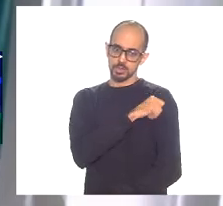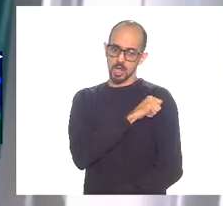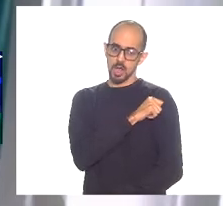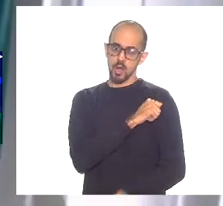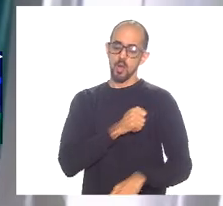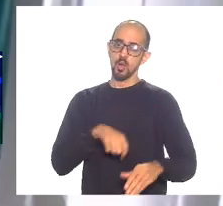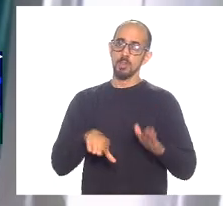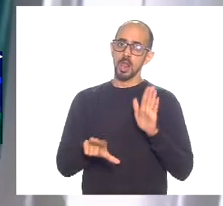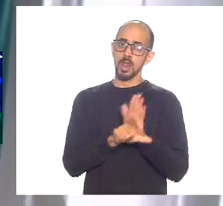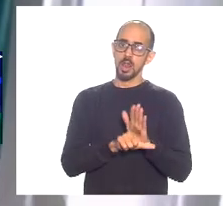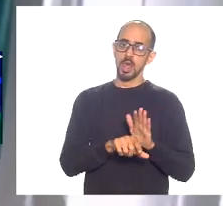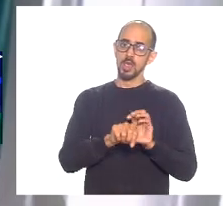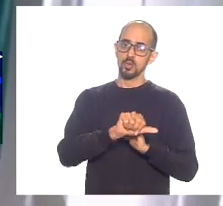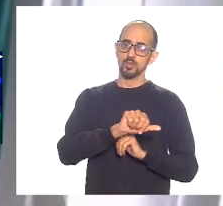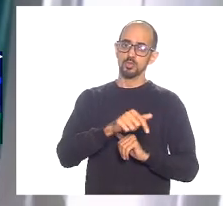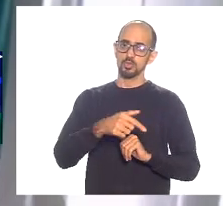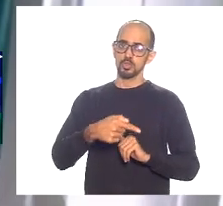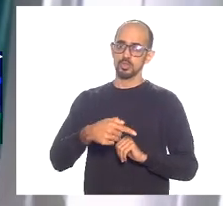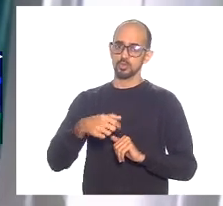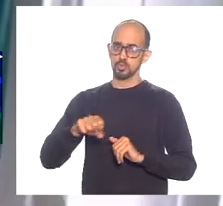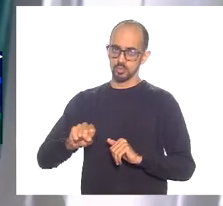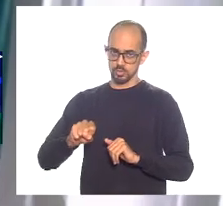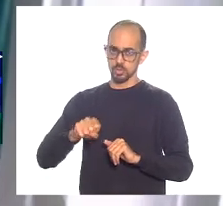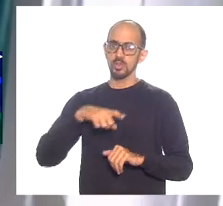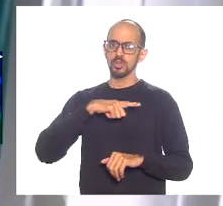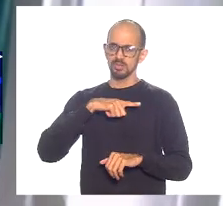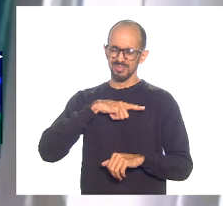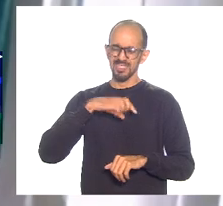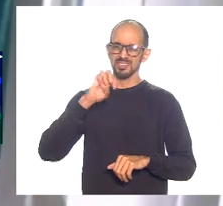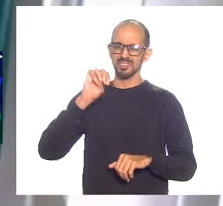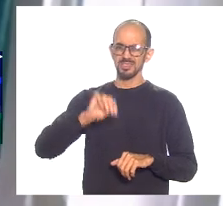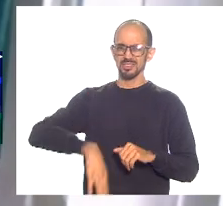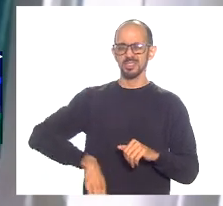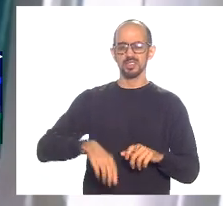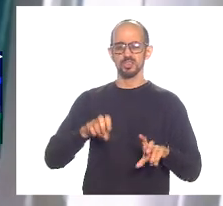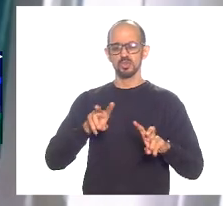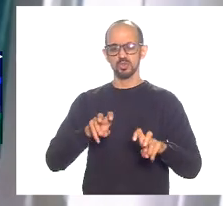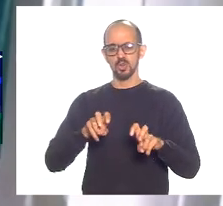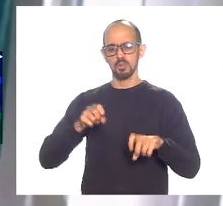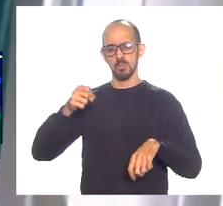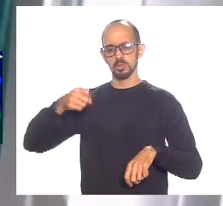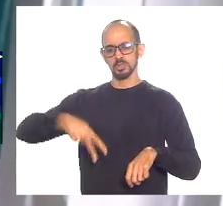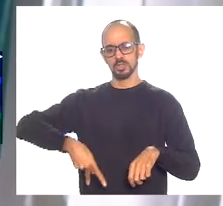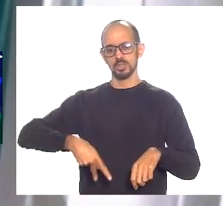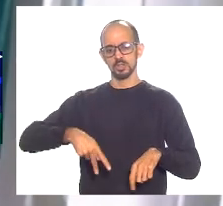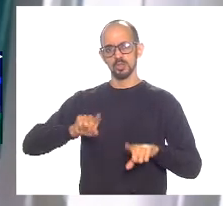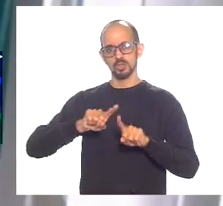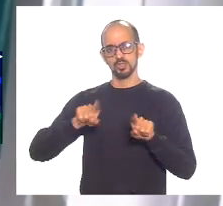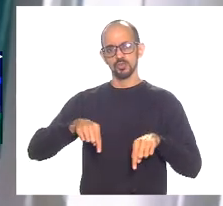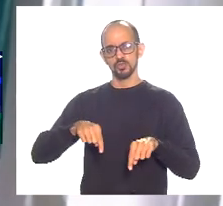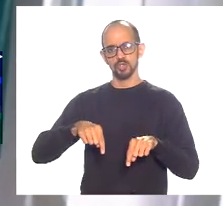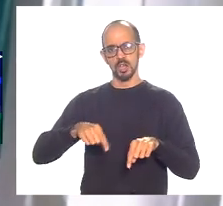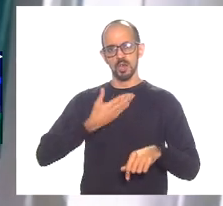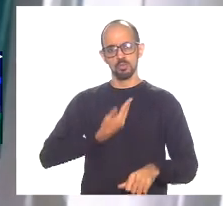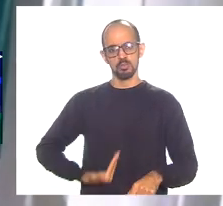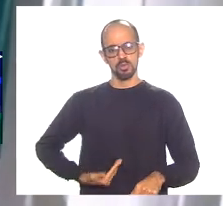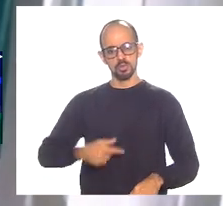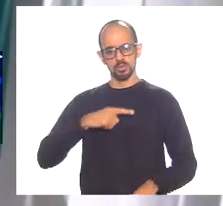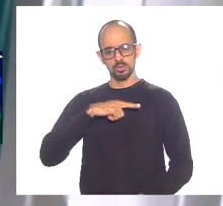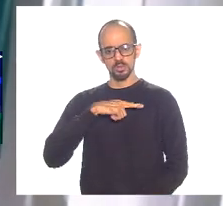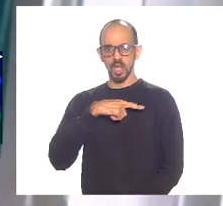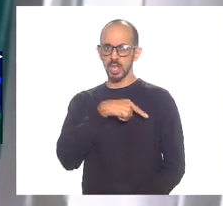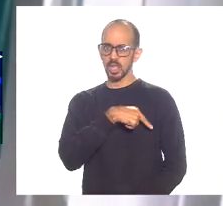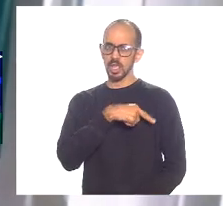178 tem pin disposições sobre Regime Previdenciário dos Servidores Tem sim instalar